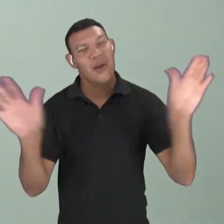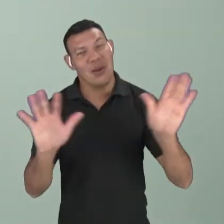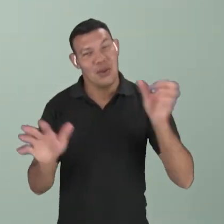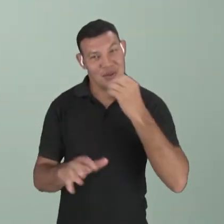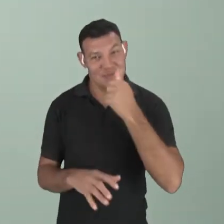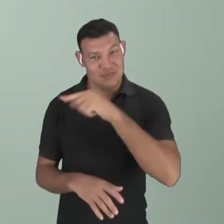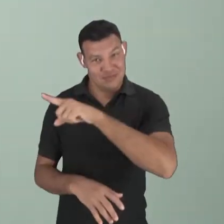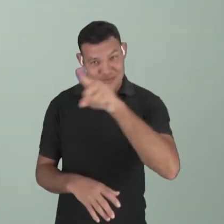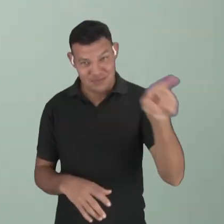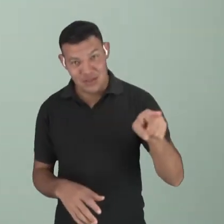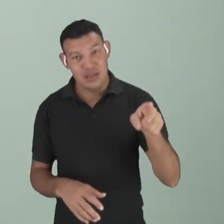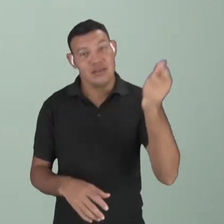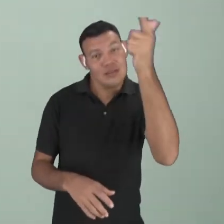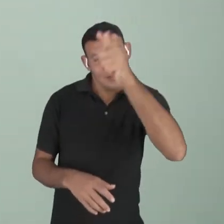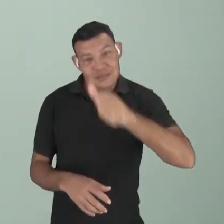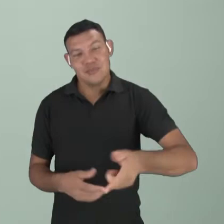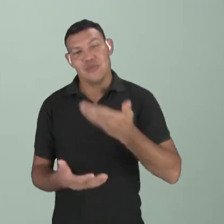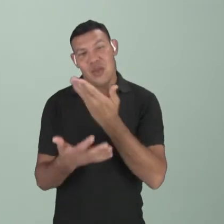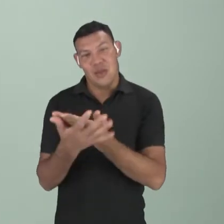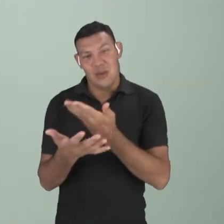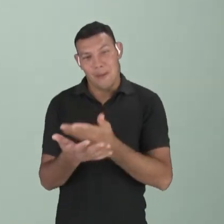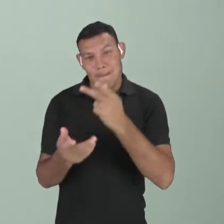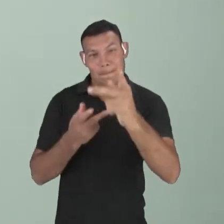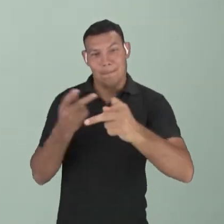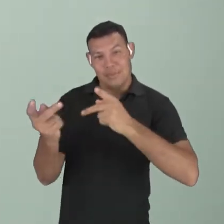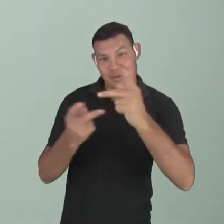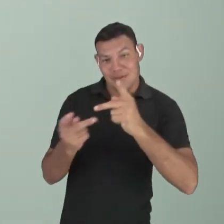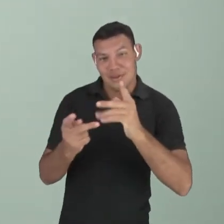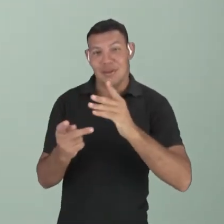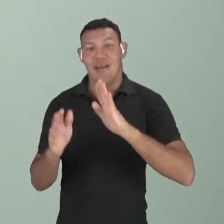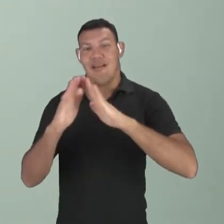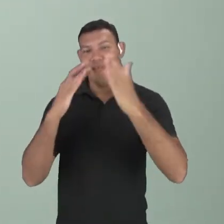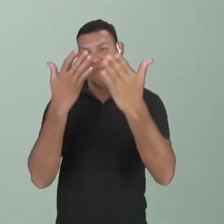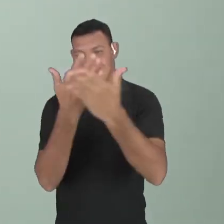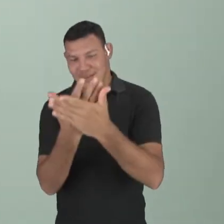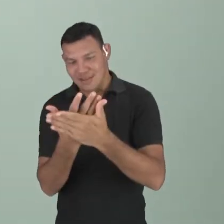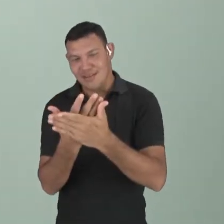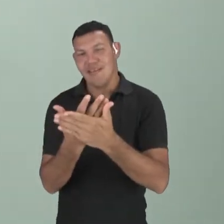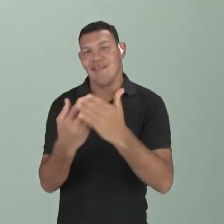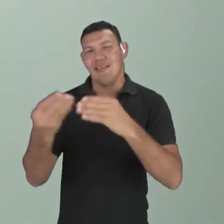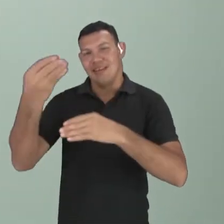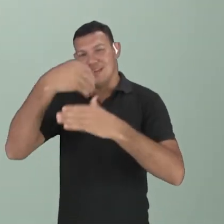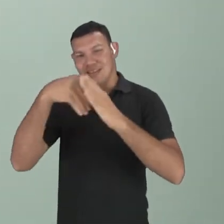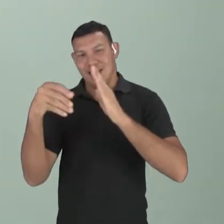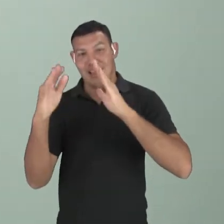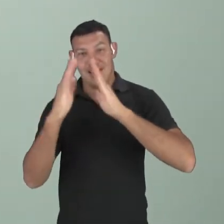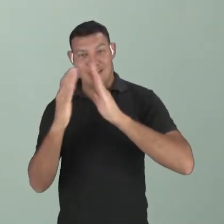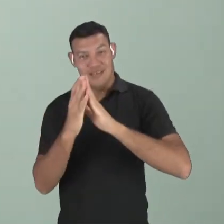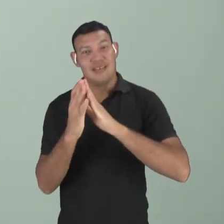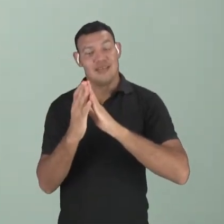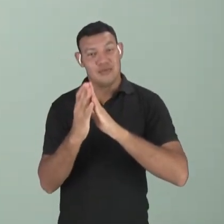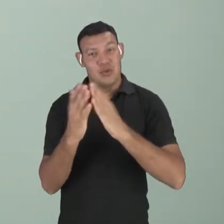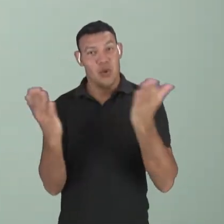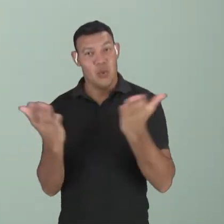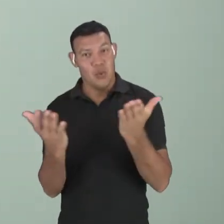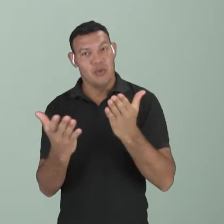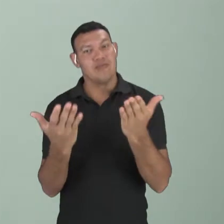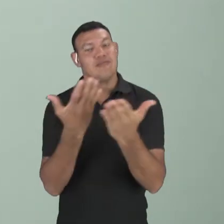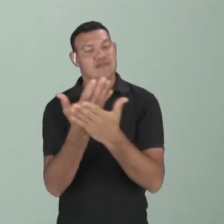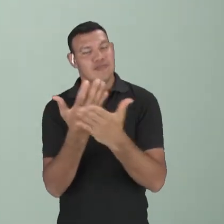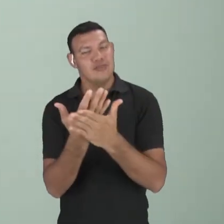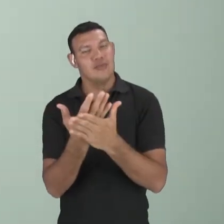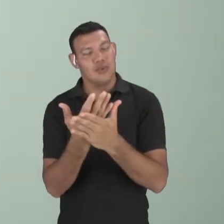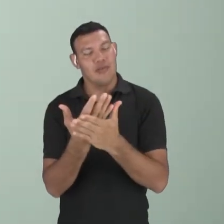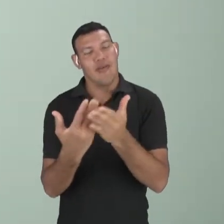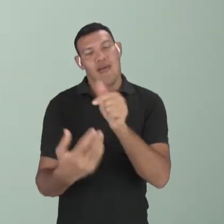Olá, tudo bem com você? Vamos hoje para mais uma aula do projeto Escola em Casa. Hoje nossa aula conteúdo para o 7º ano. A gente hoje vai